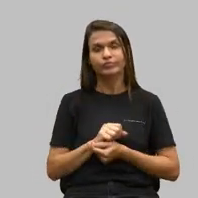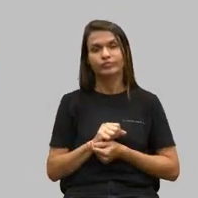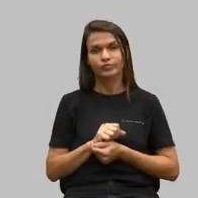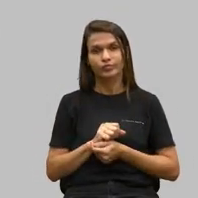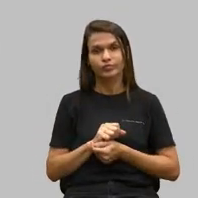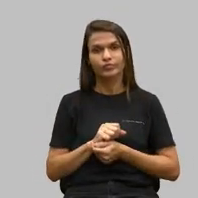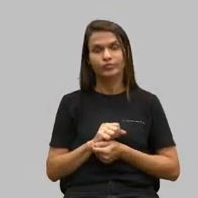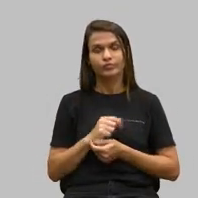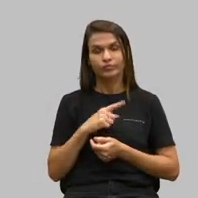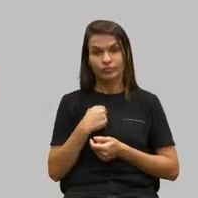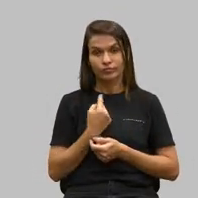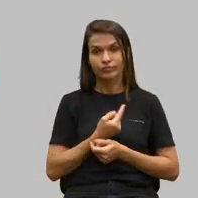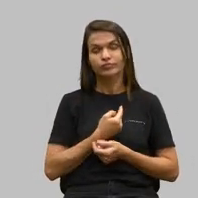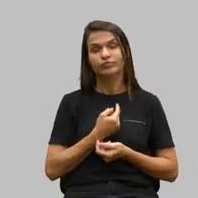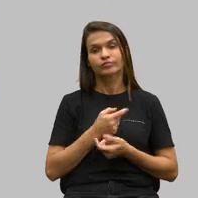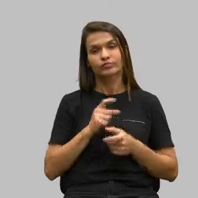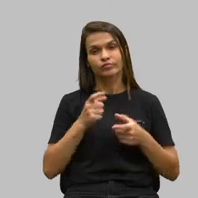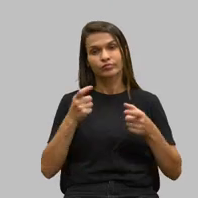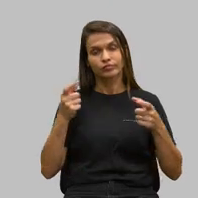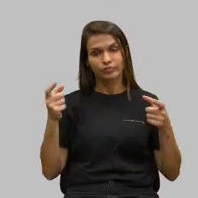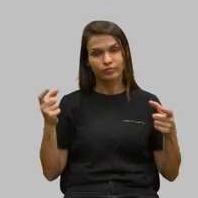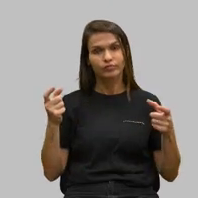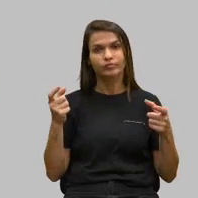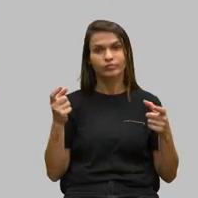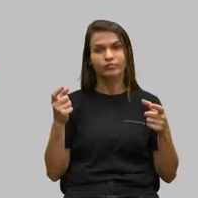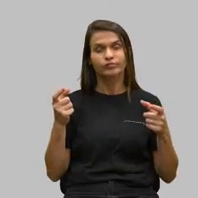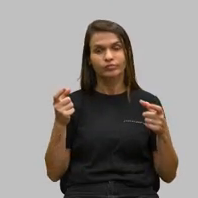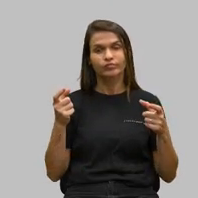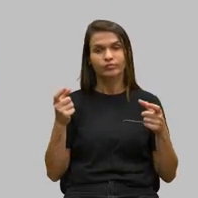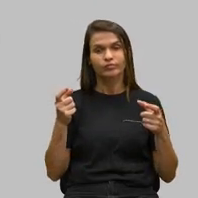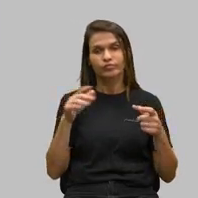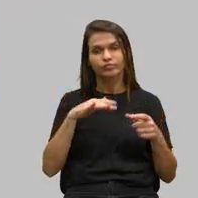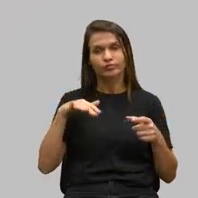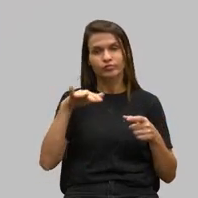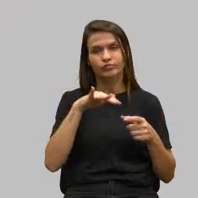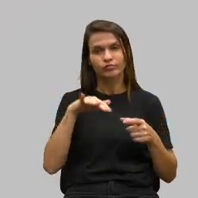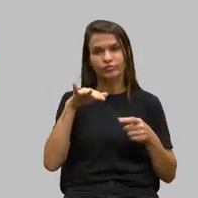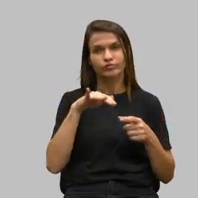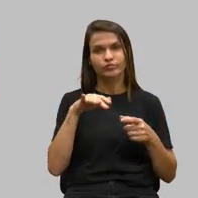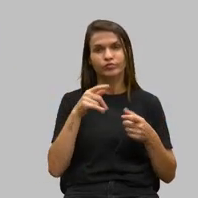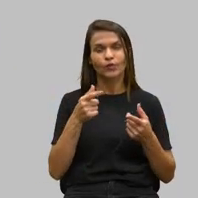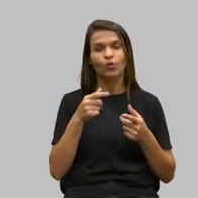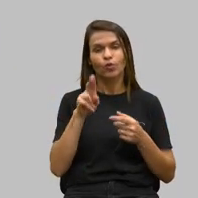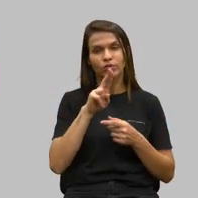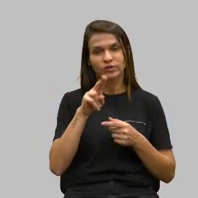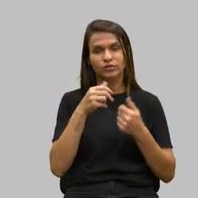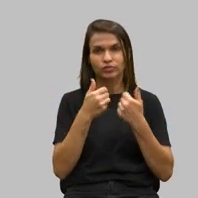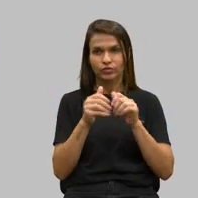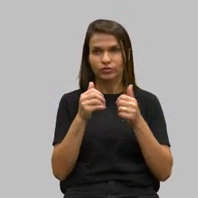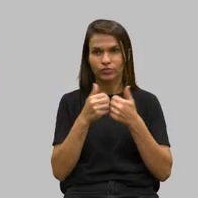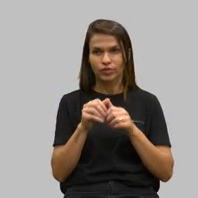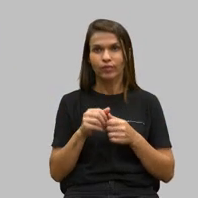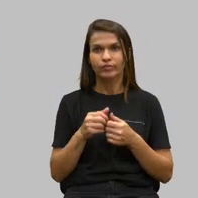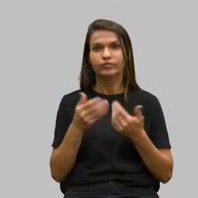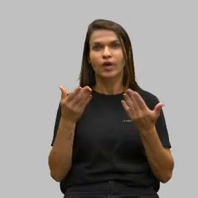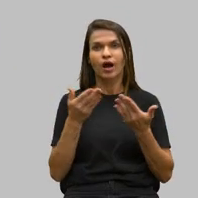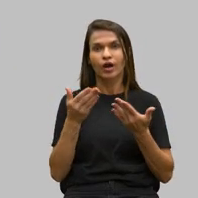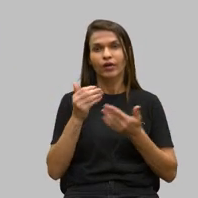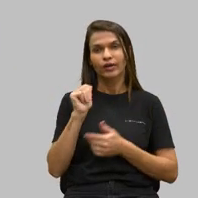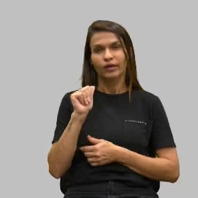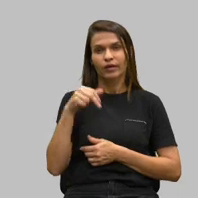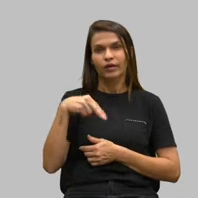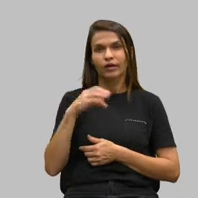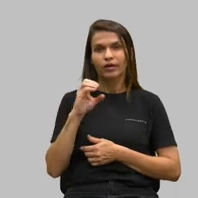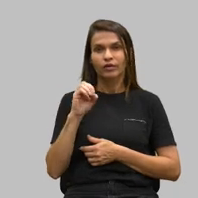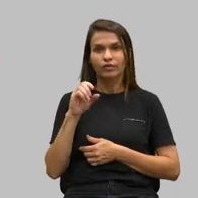nós estamos ampliando muito a nossa resolvibilidade regional, precisando menos dos ônibus. Agora, a oncologia. A oncologia, é